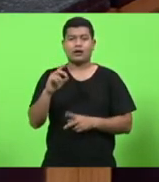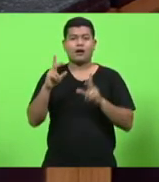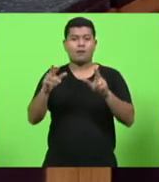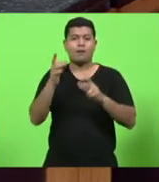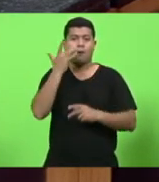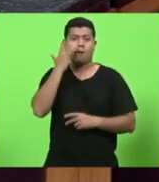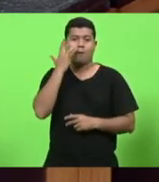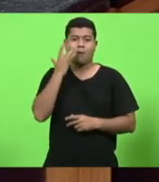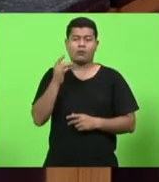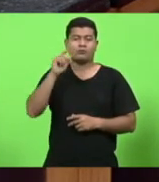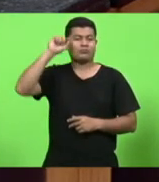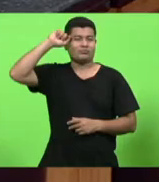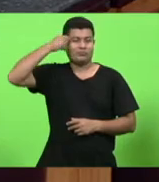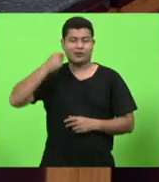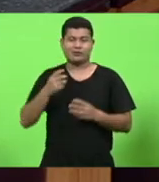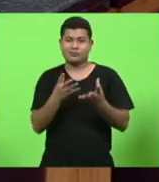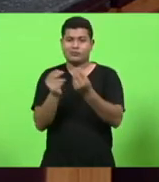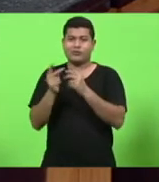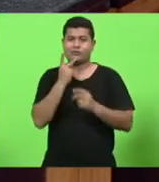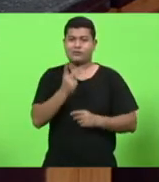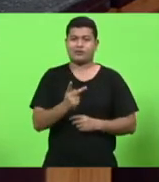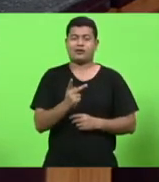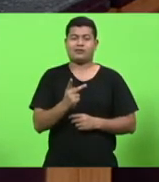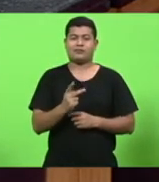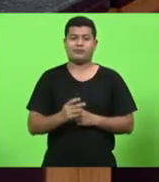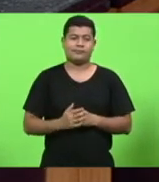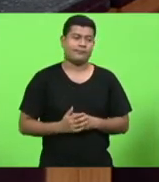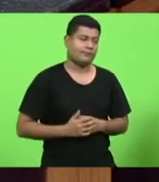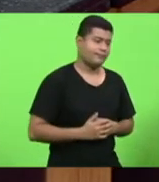negro, né, como era chamada a bacia